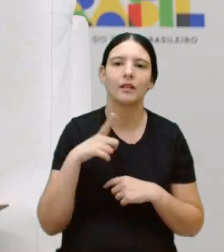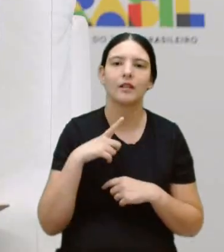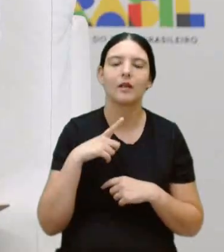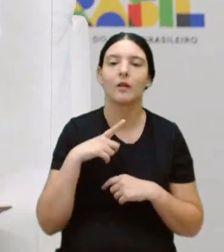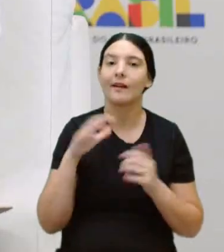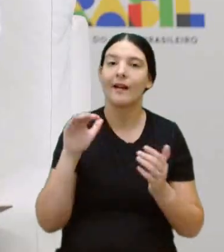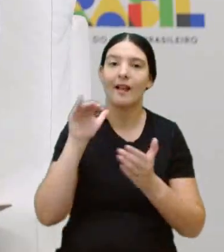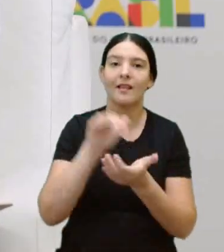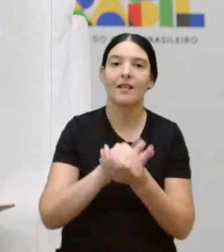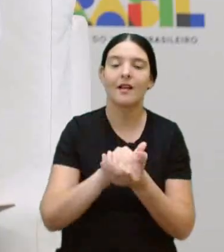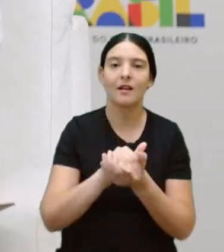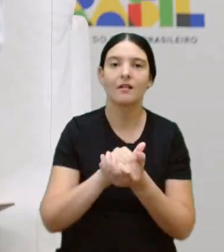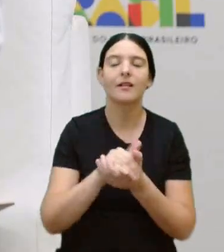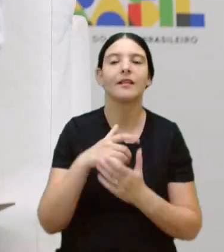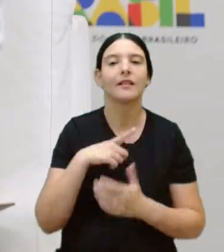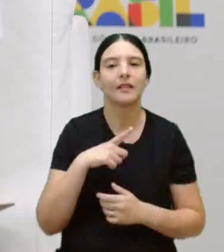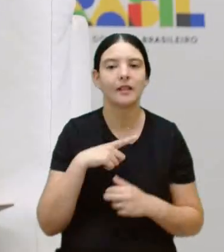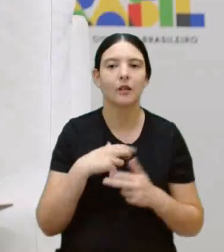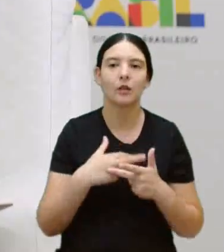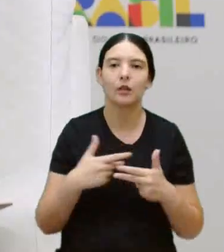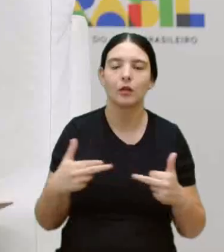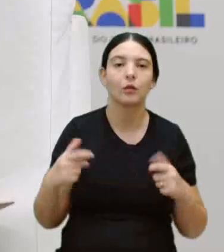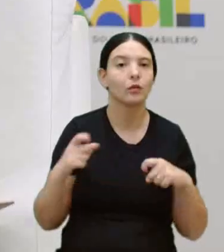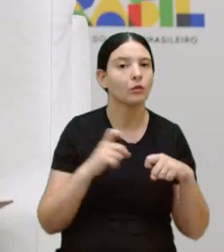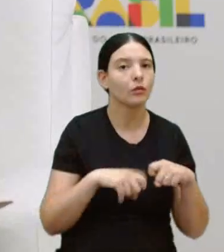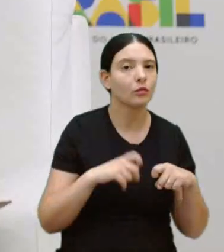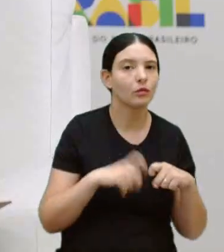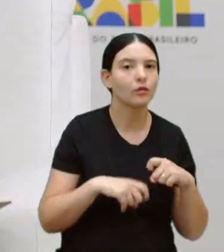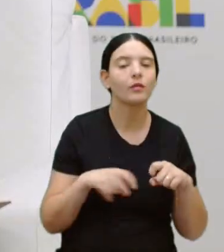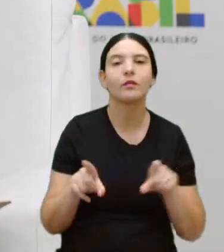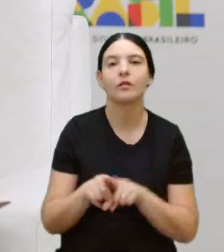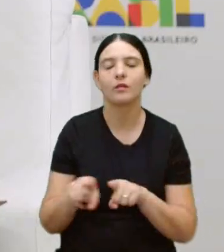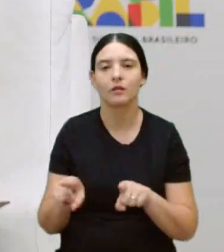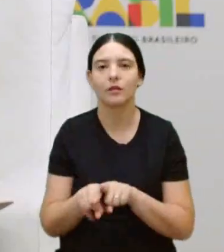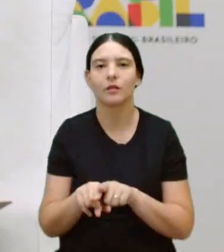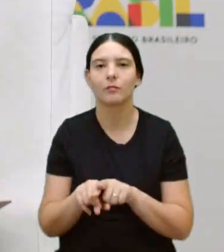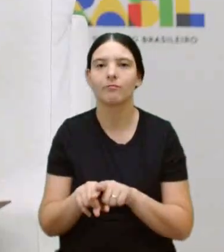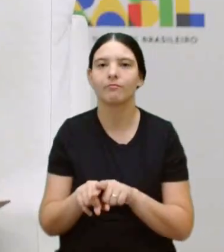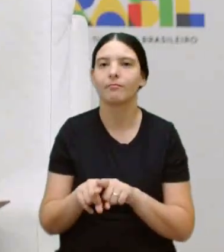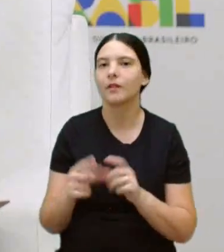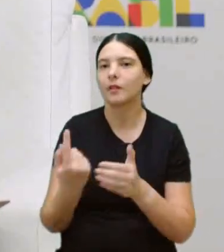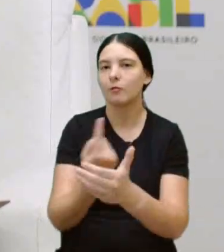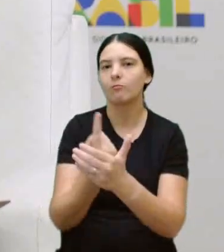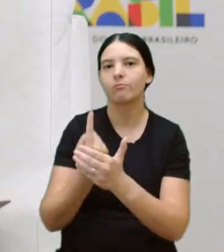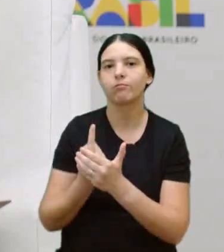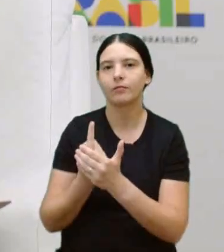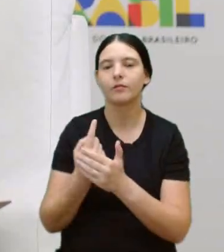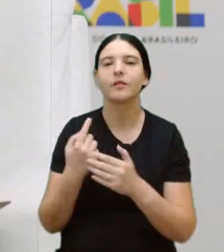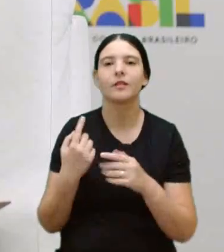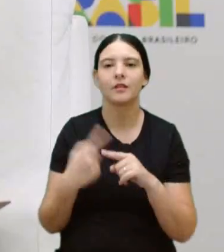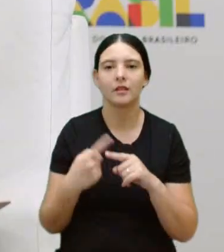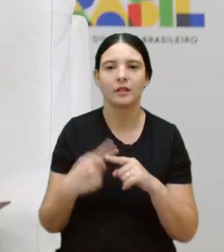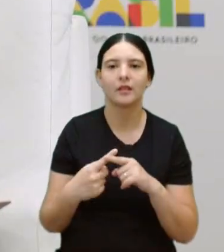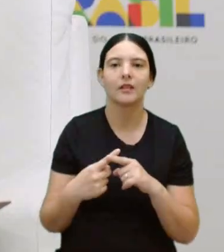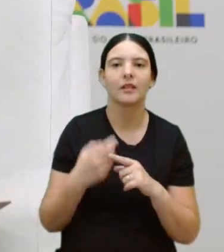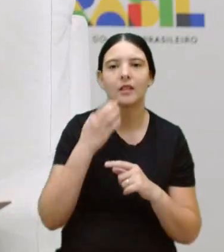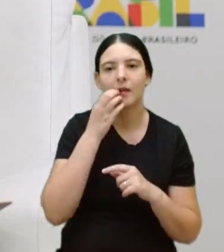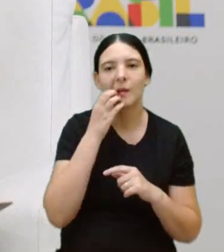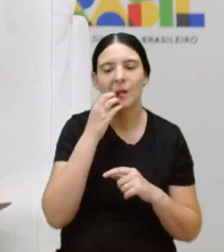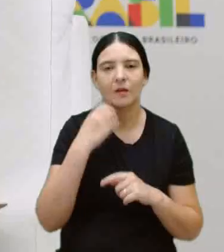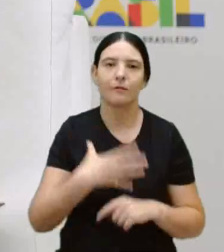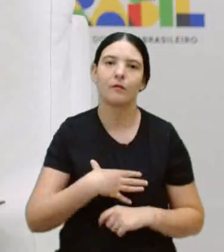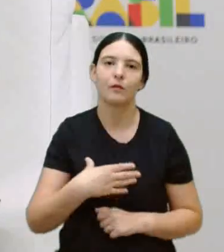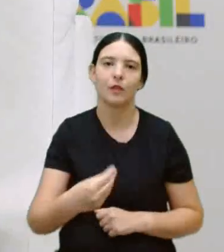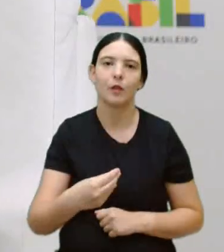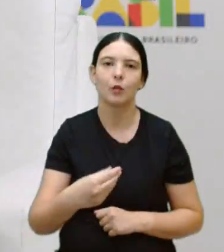eu tenho elementos que é o sexo e tem um elemento que é o patrimônio, descendência e herança. Porque filhos,